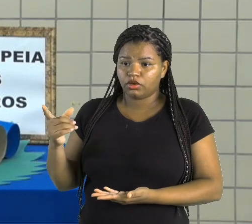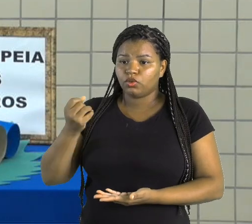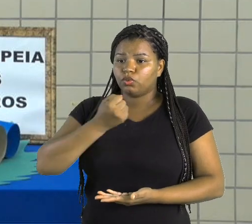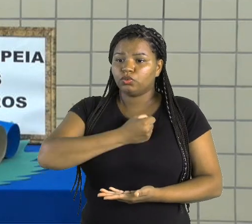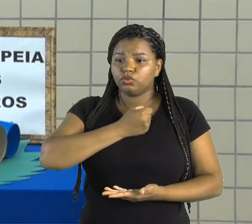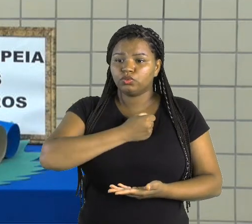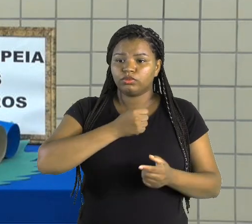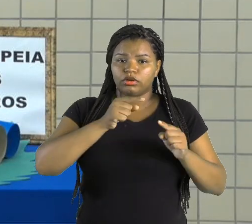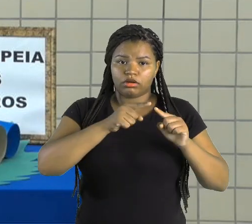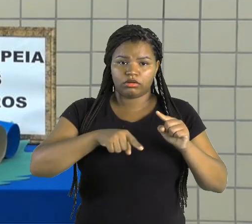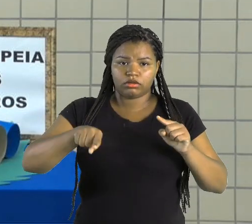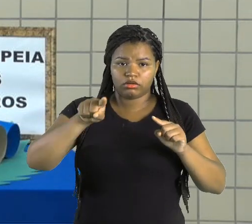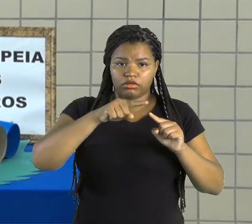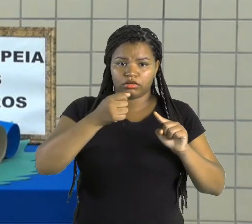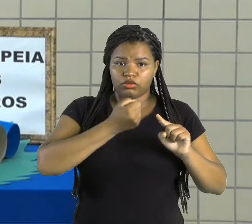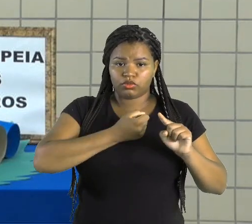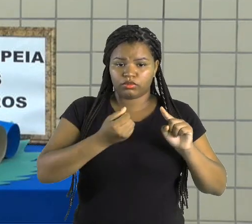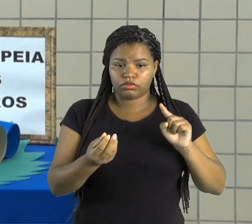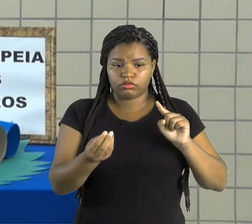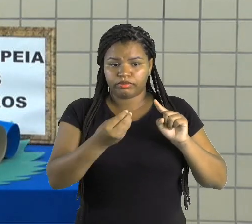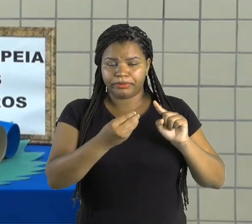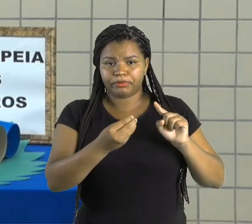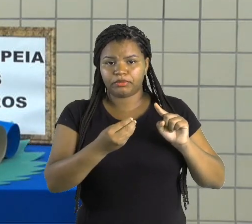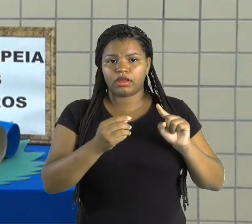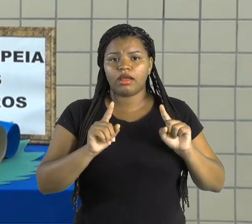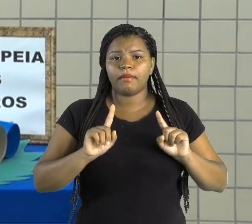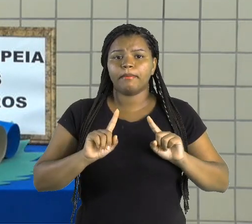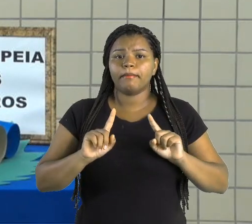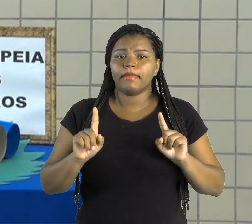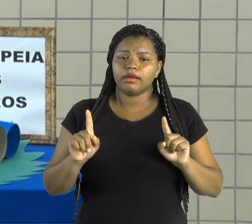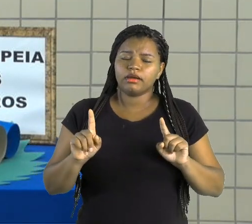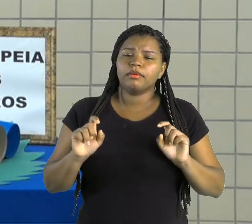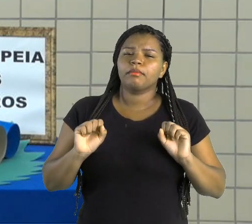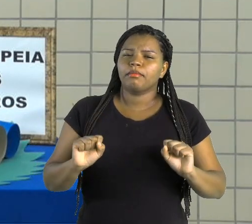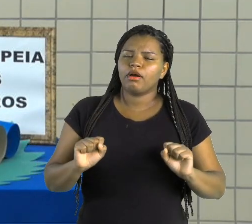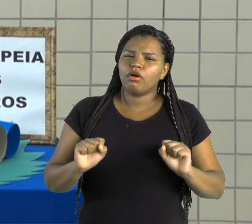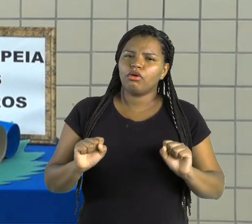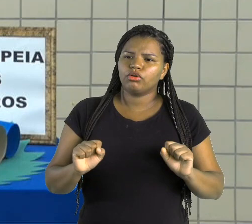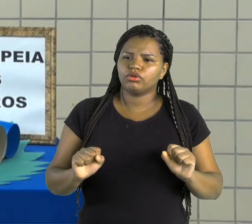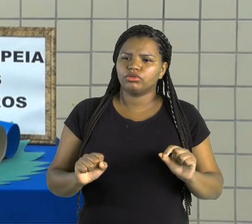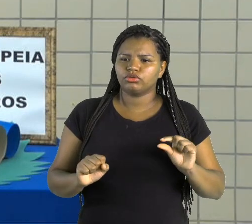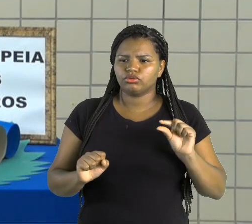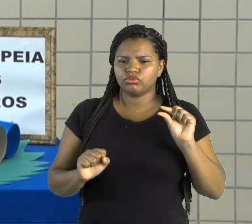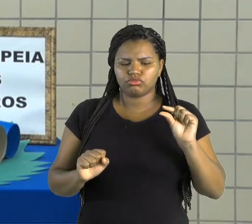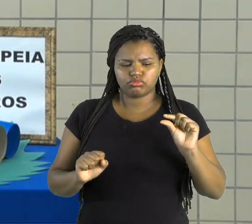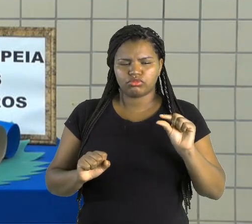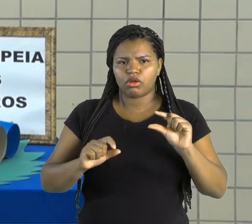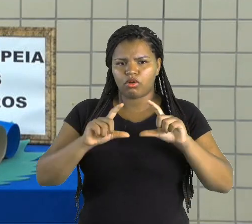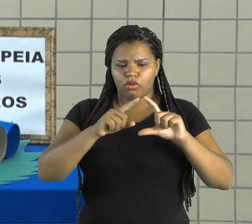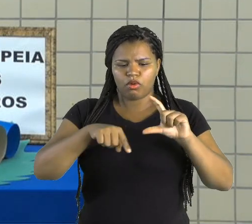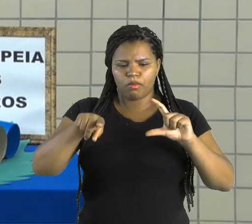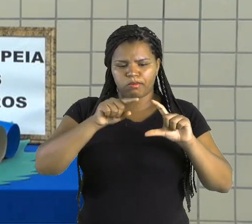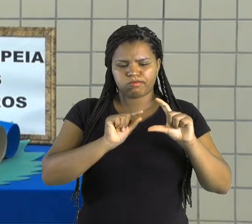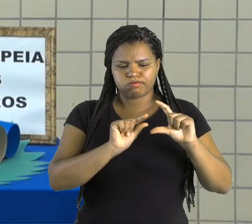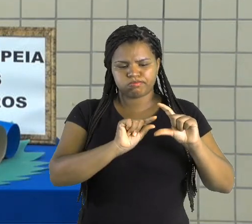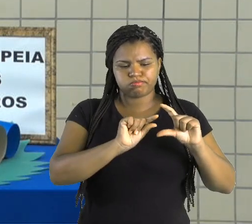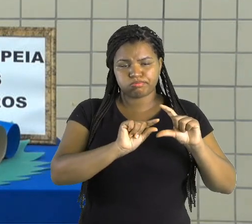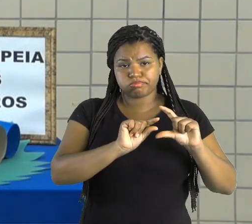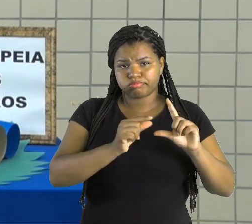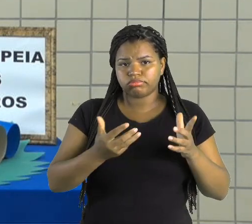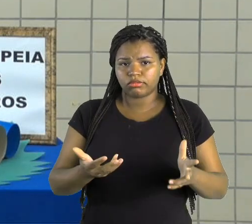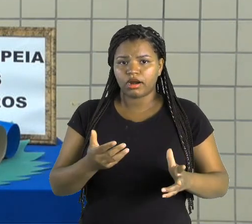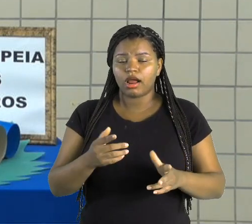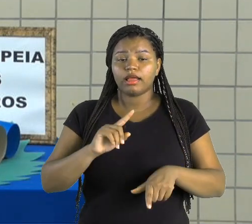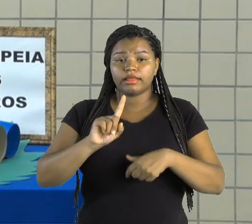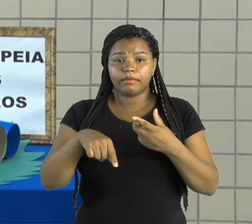bolinha, mas pode ser também aqui do ladinho, no cantinho da bolinha. Após isso, você vai pedir para